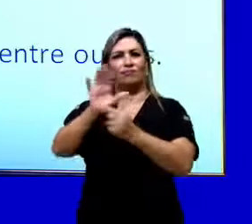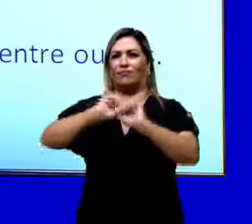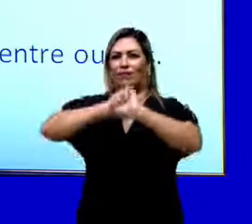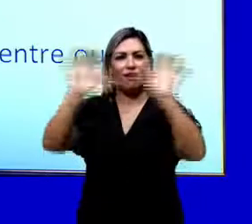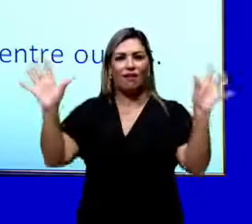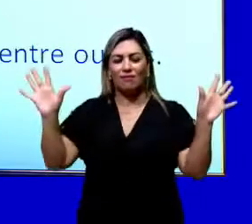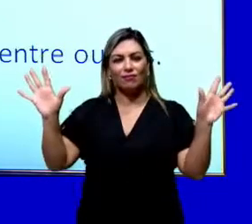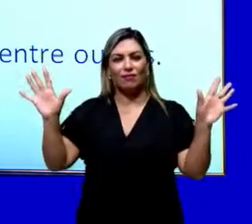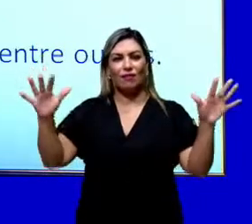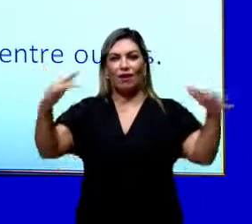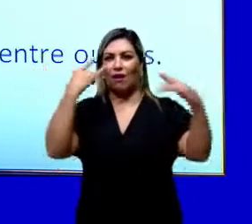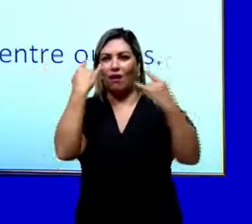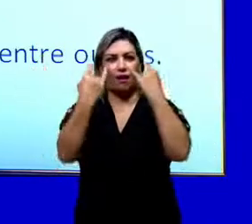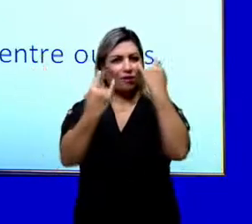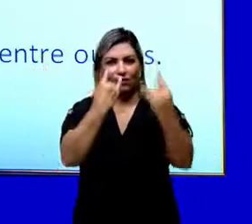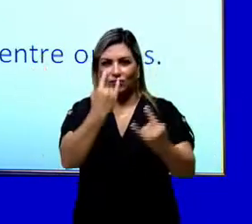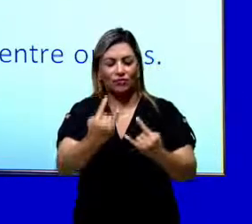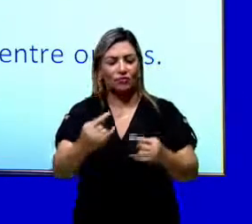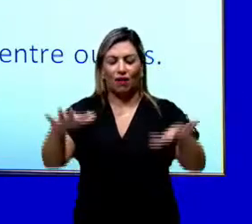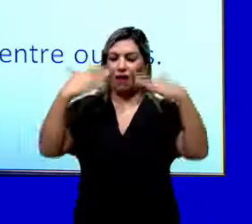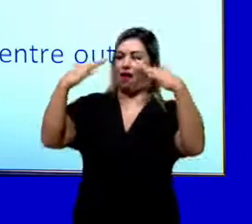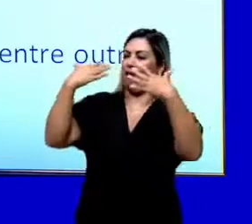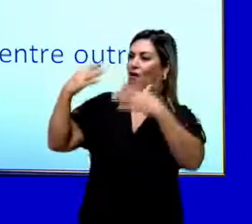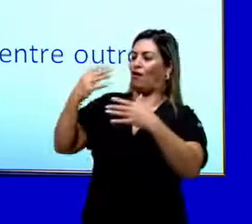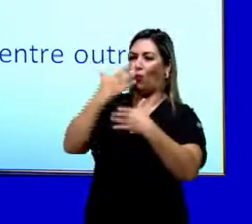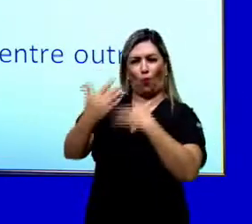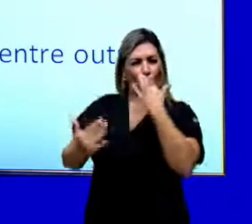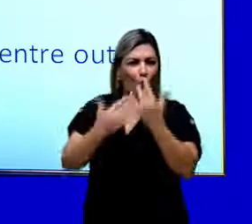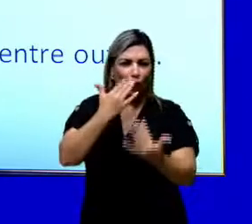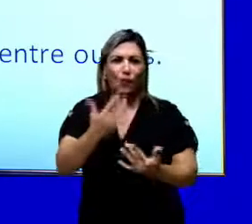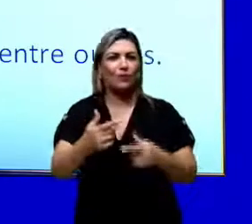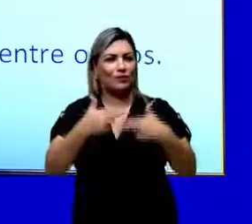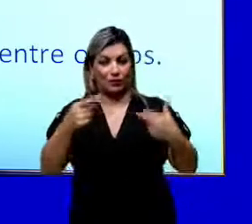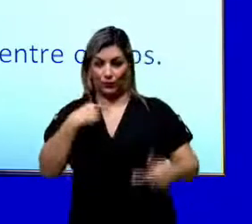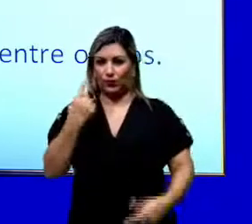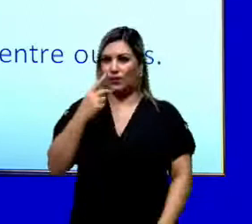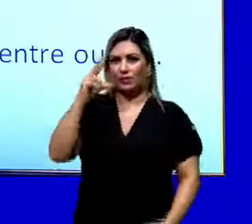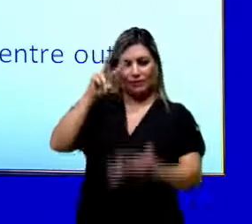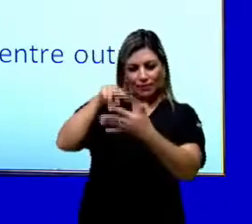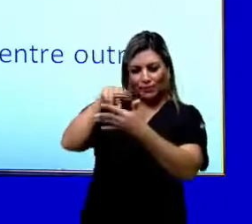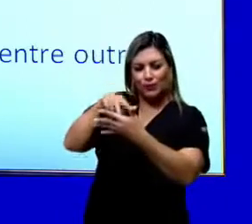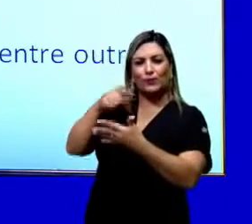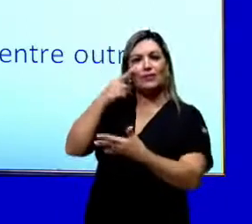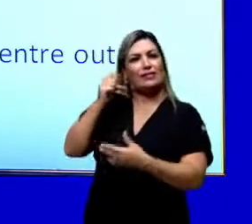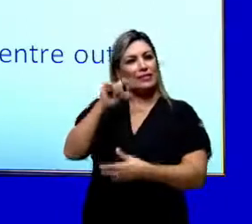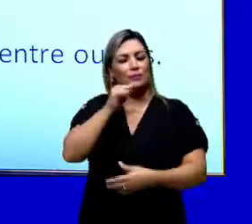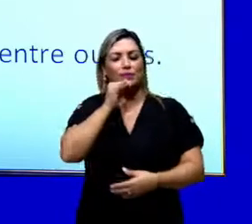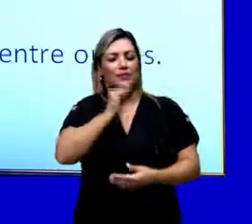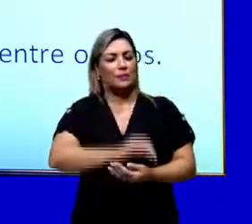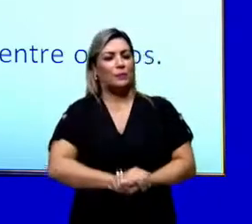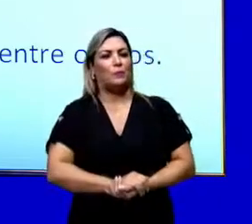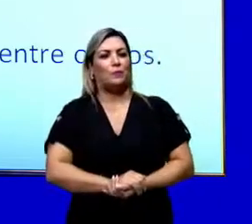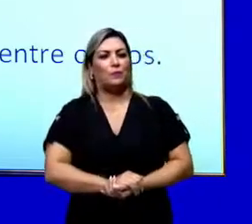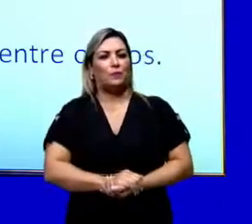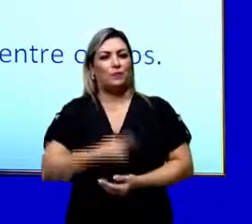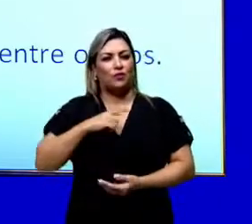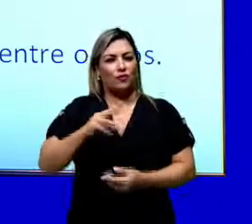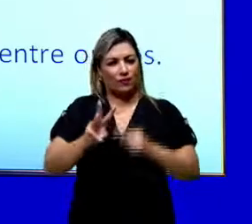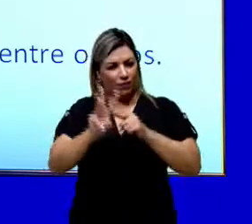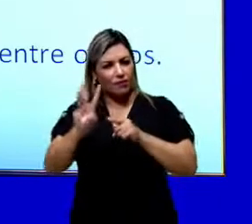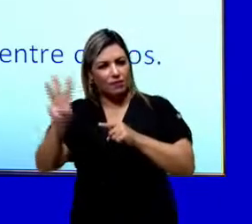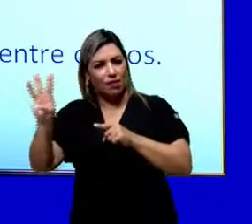chamativa bem cheia de adereços né para chamar atenção de nossos leitores aquela assim se você tiver lá é